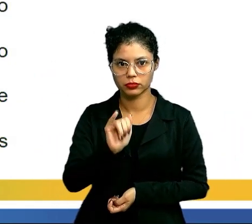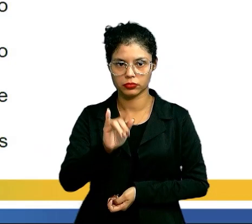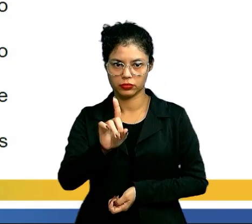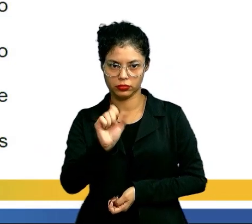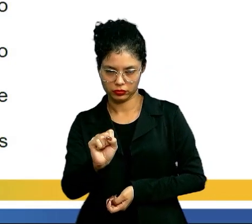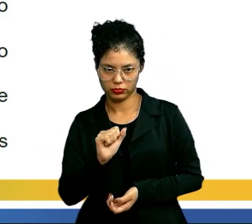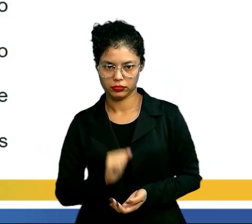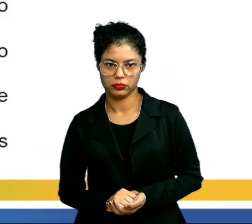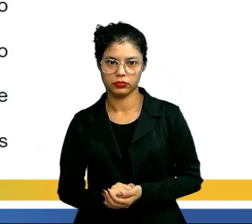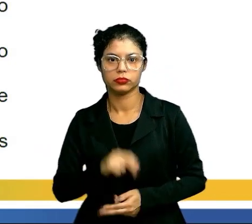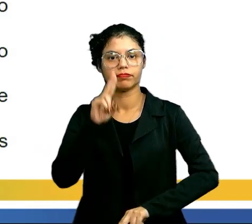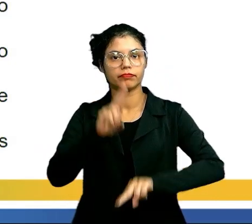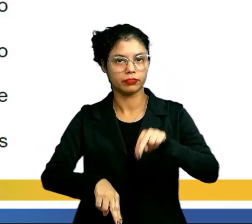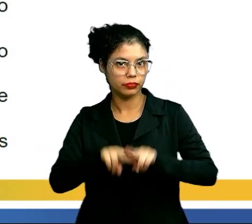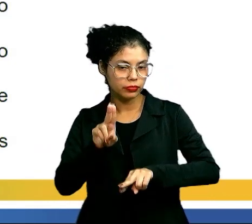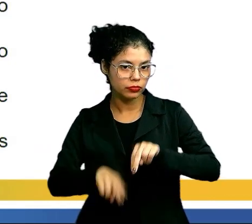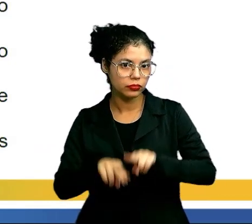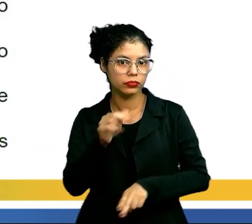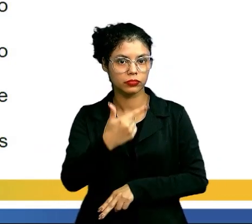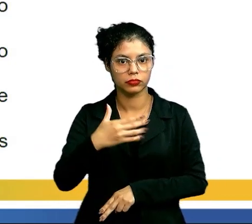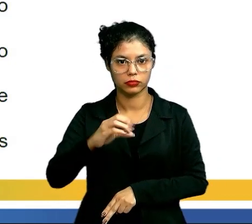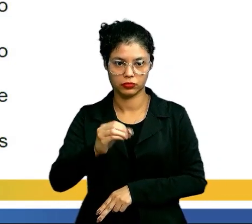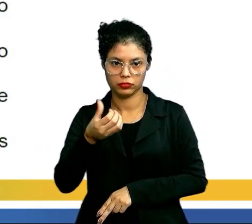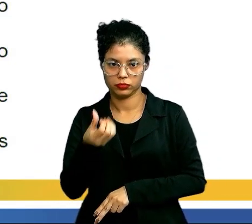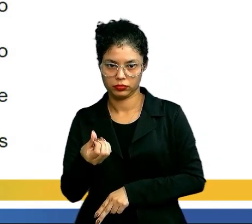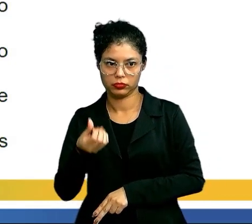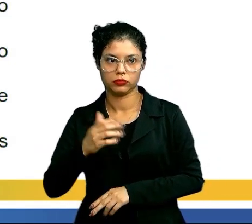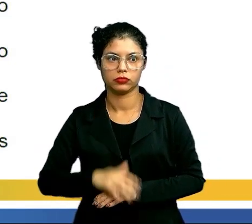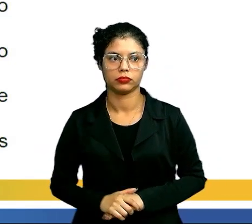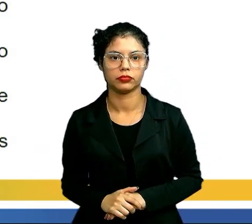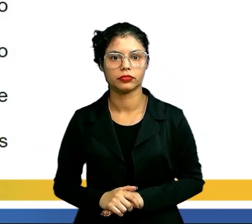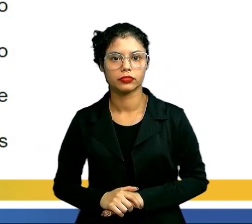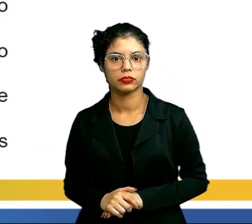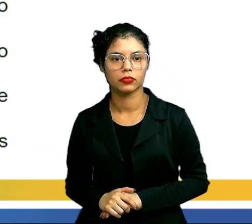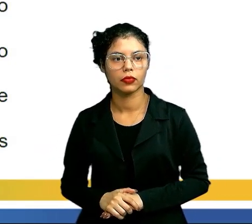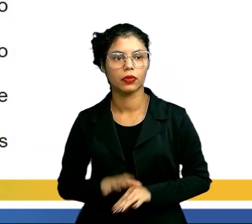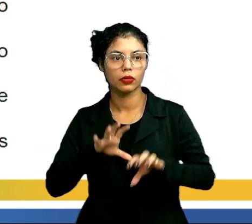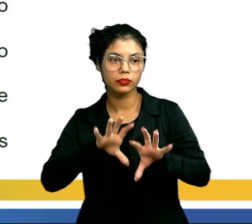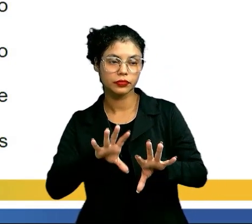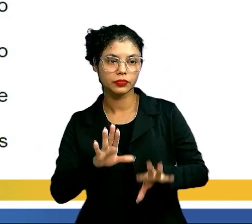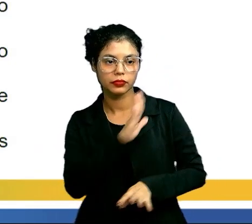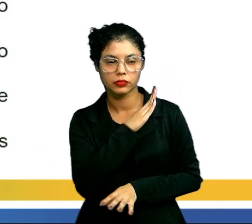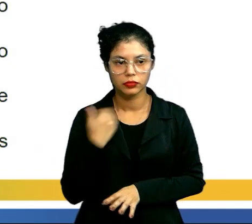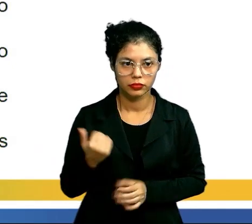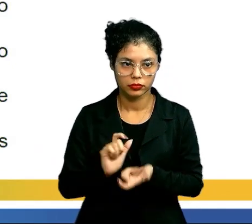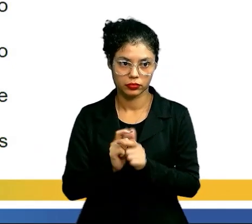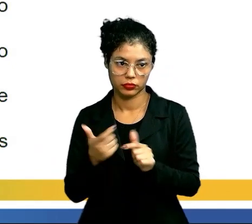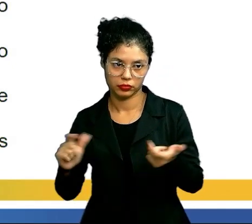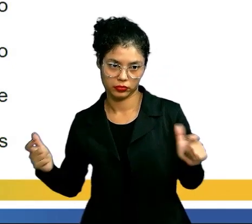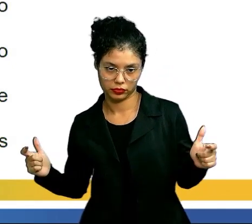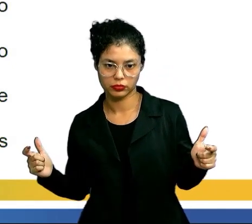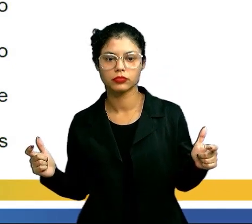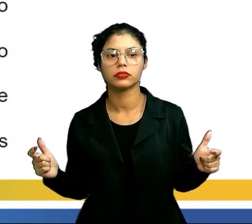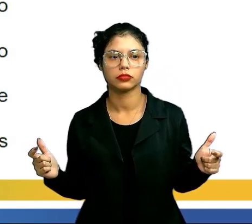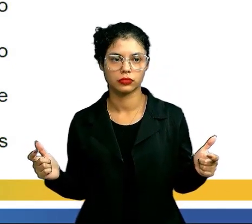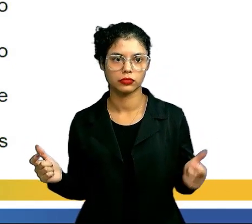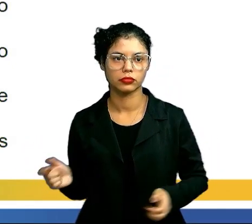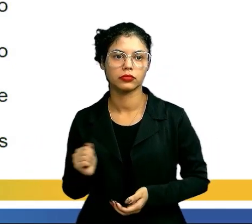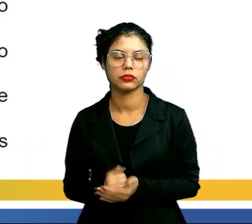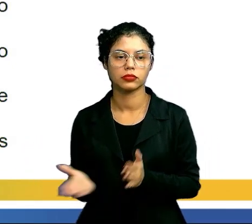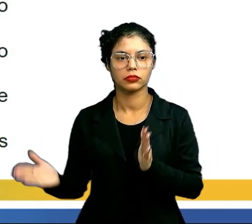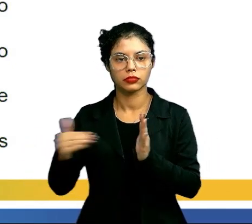óbitos devido à AIDS, né, até junho aí de 2006. Sendo as taxas de